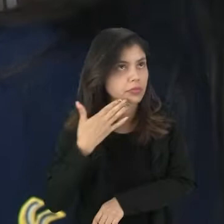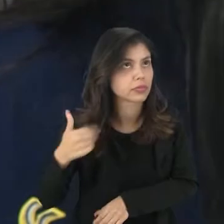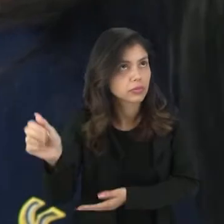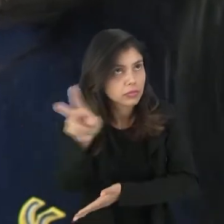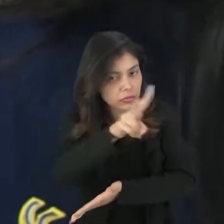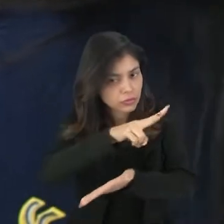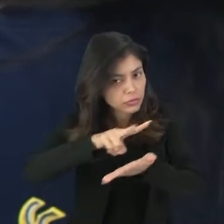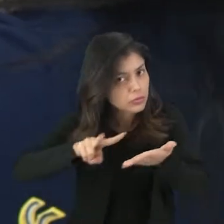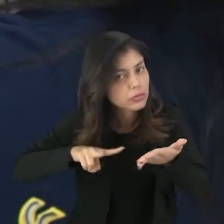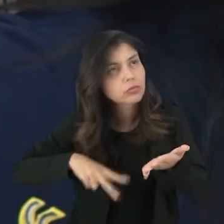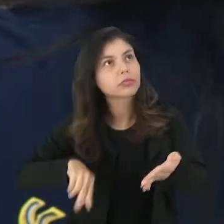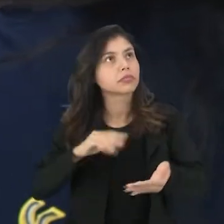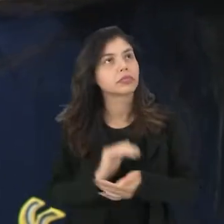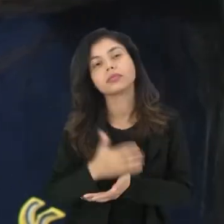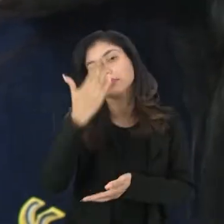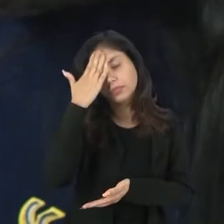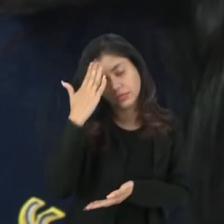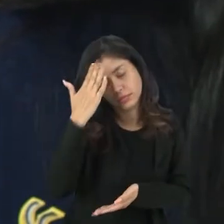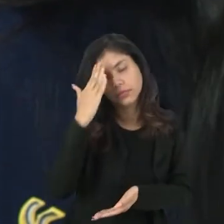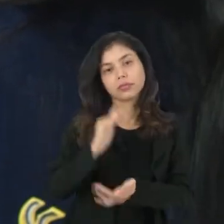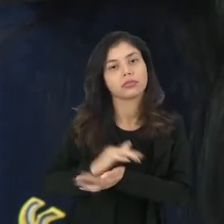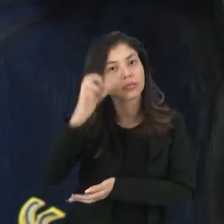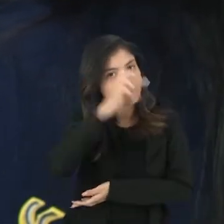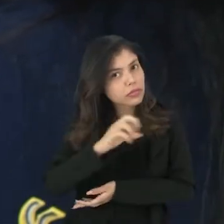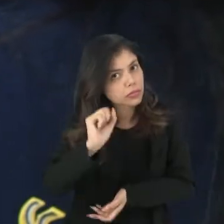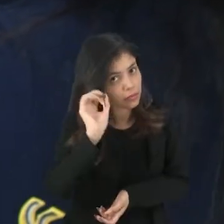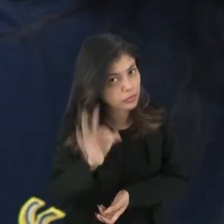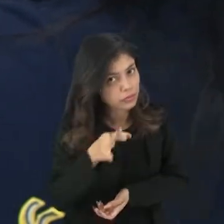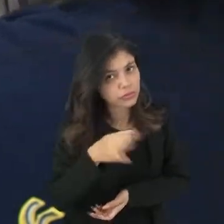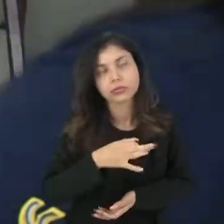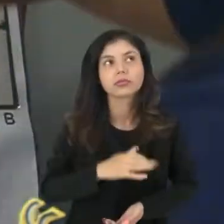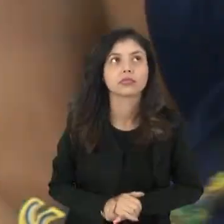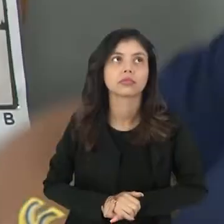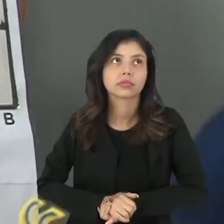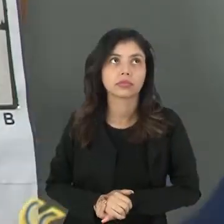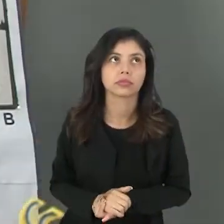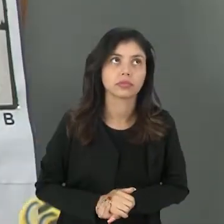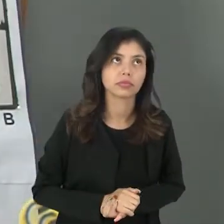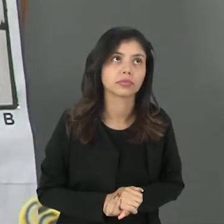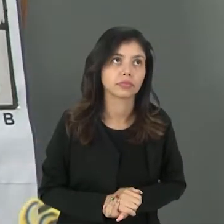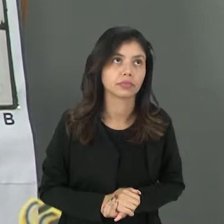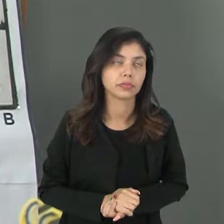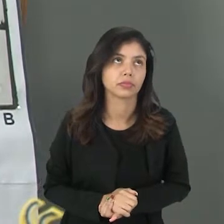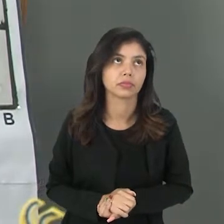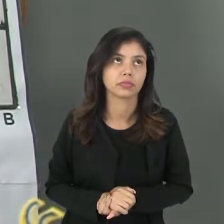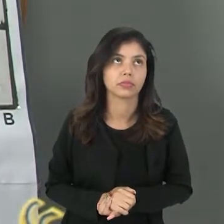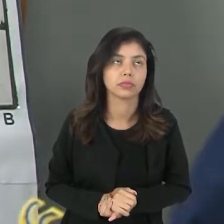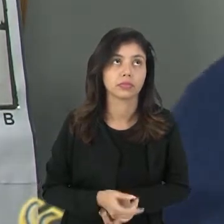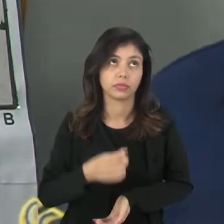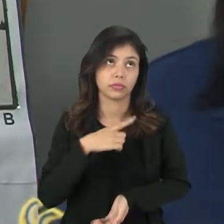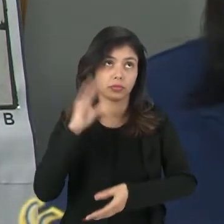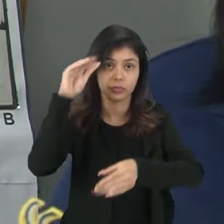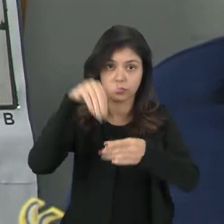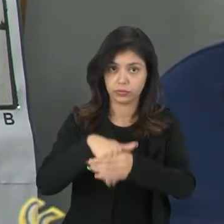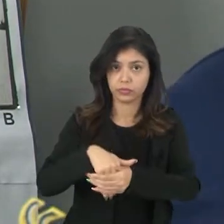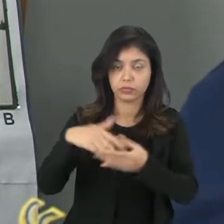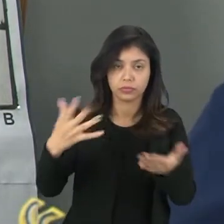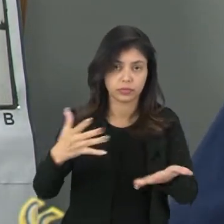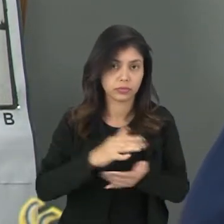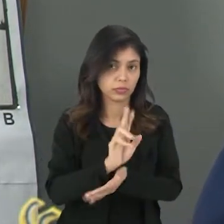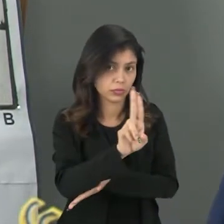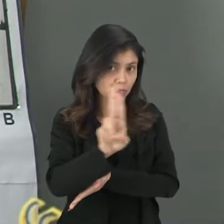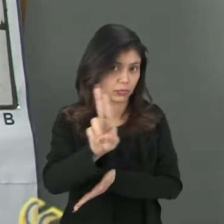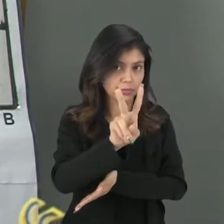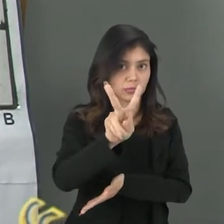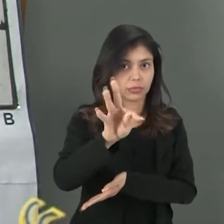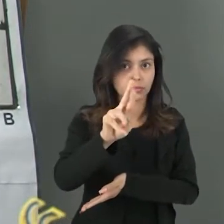facilitar a leitura, o entendimento e a análise, certo? E aí nós temos votos que foram, né?